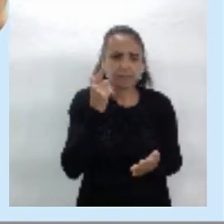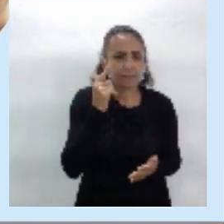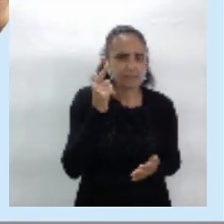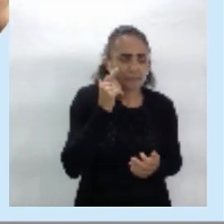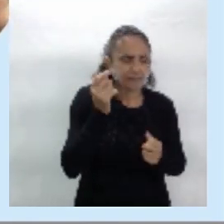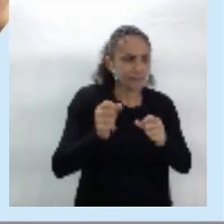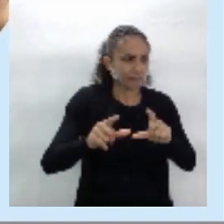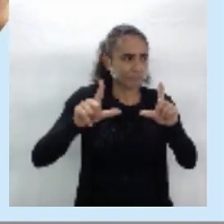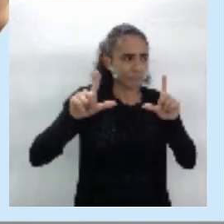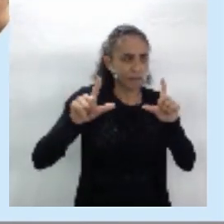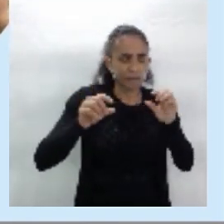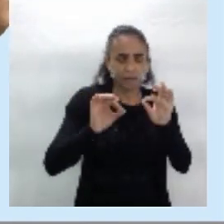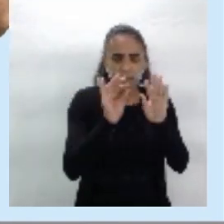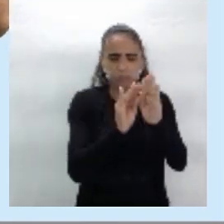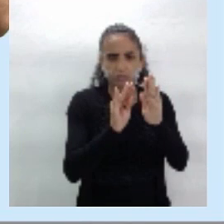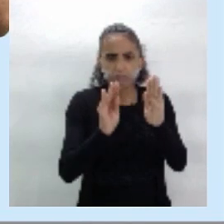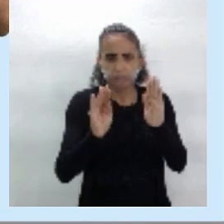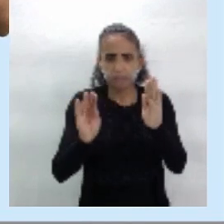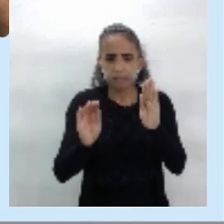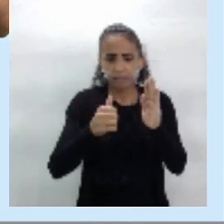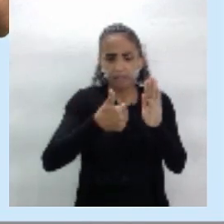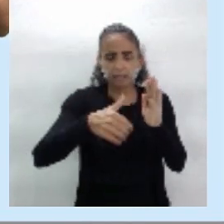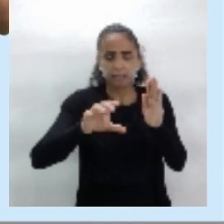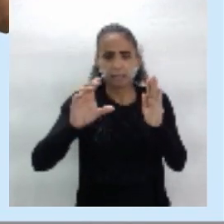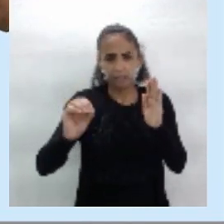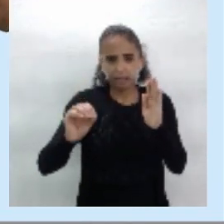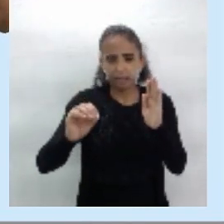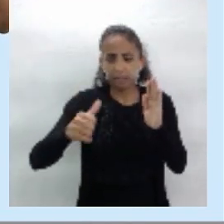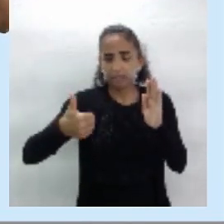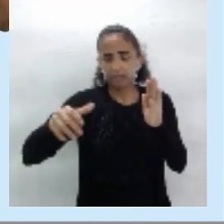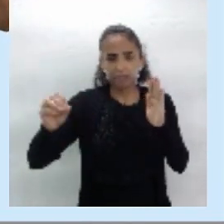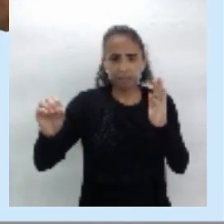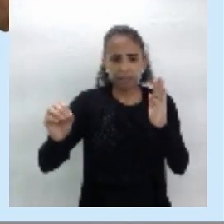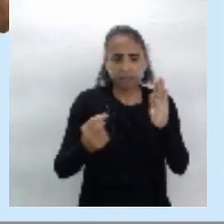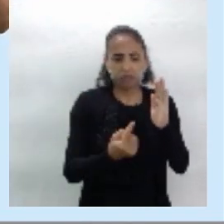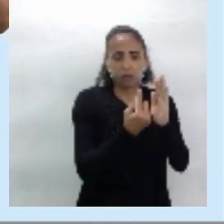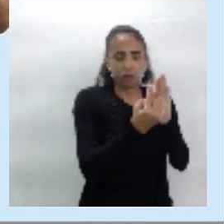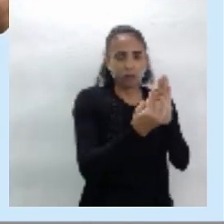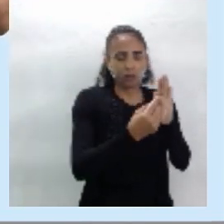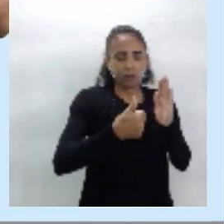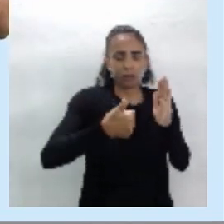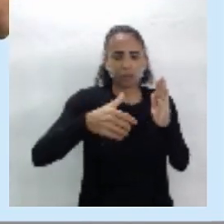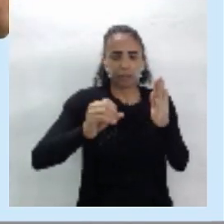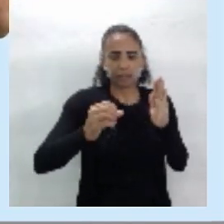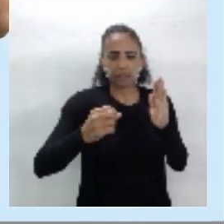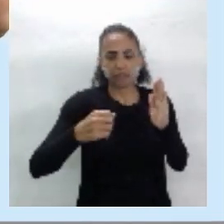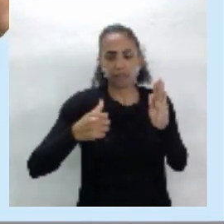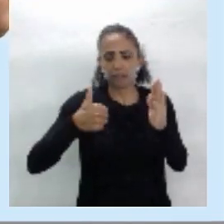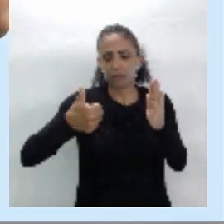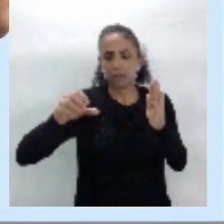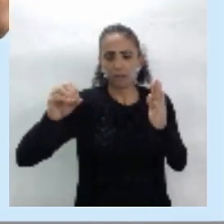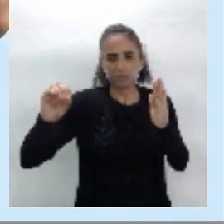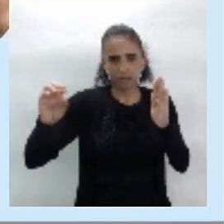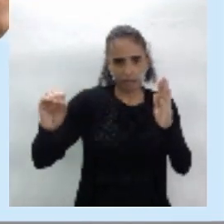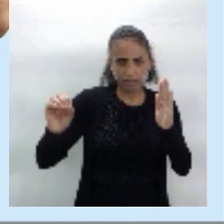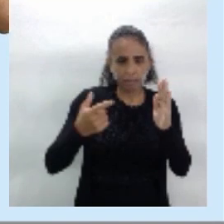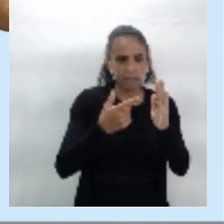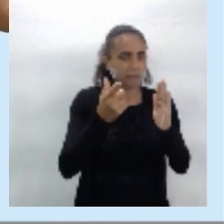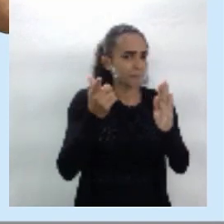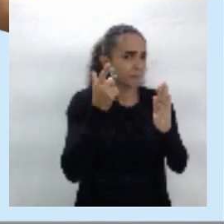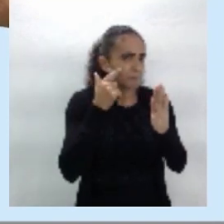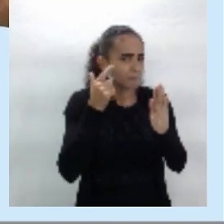ó, unidade, dezena, centena, milhar, milhões, bilhões. Então, 1,2 bilhões